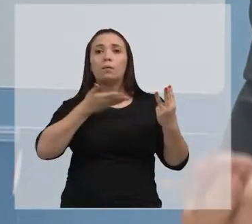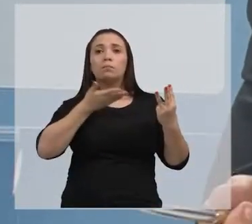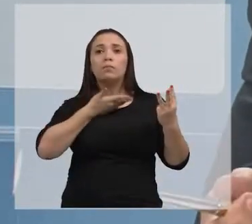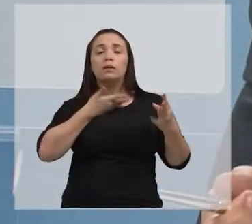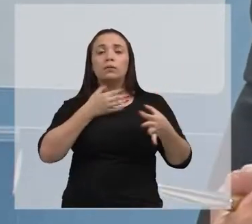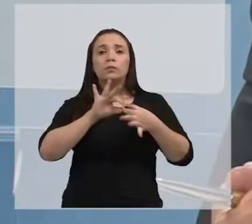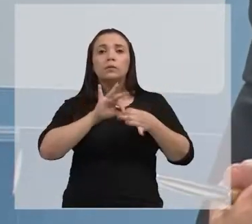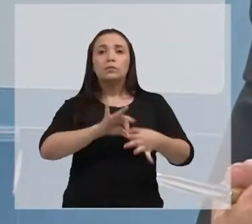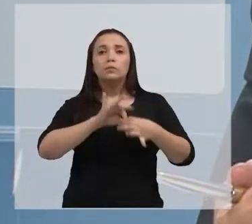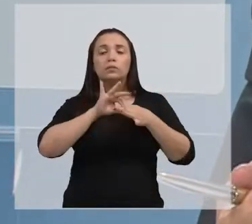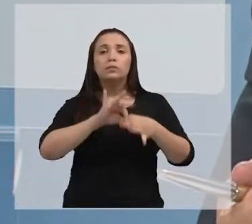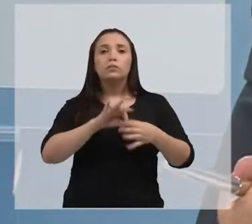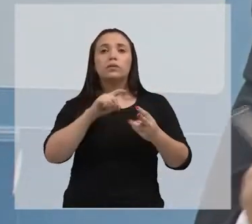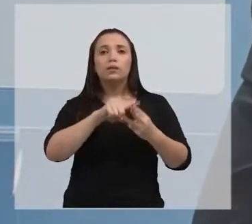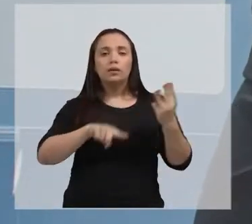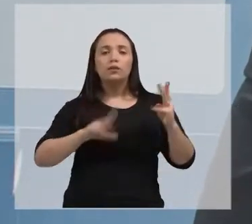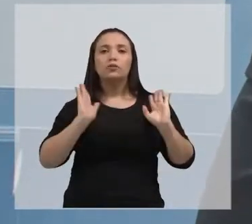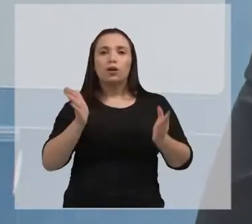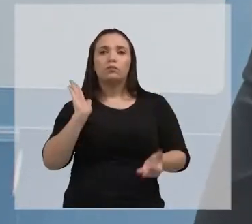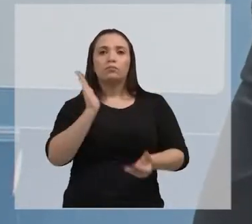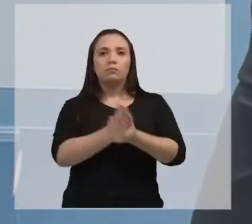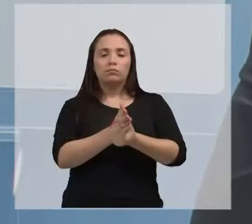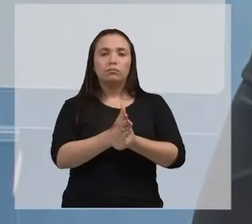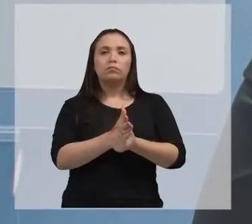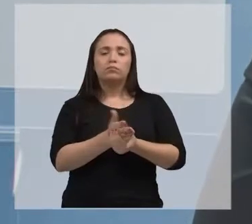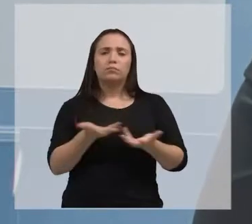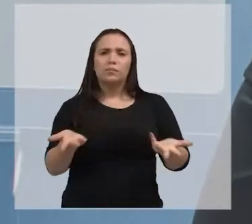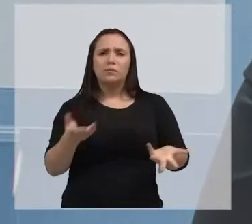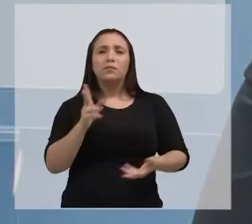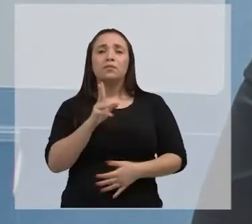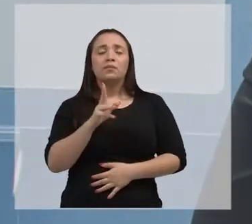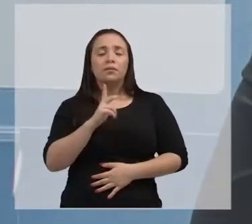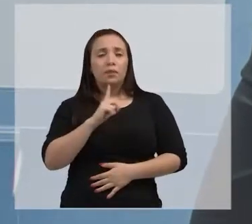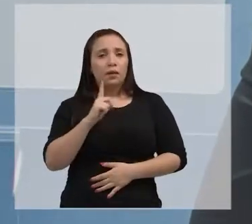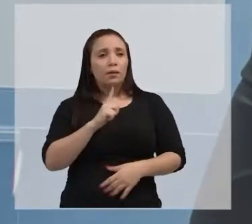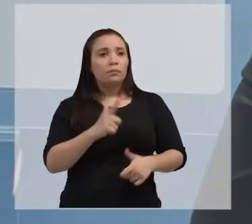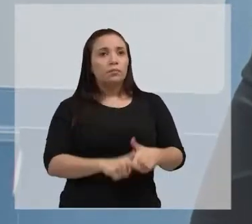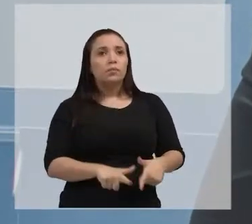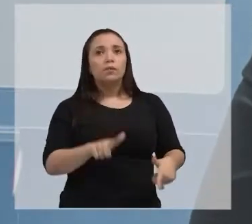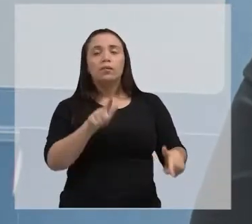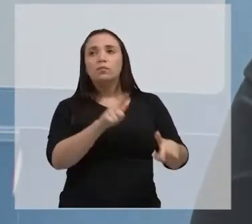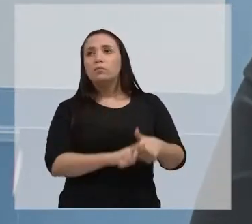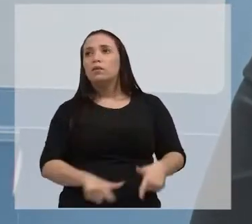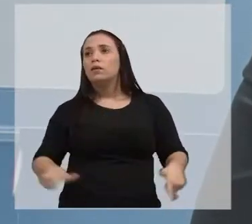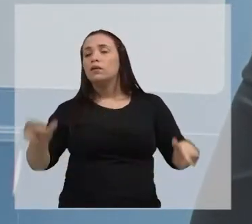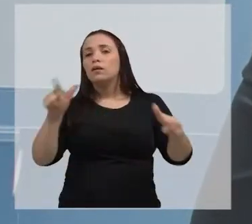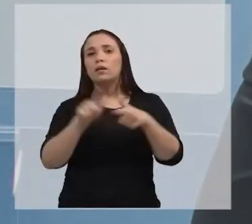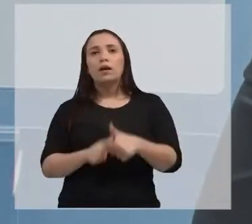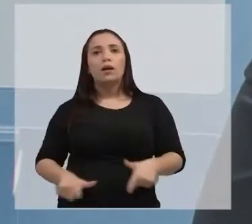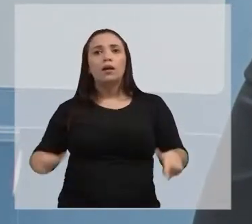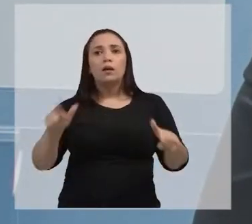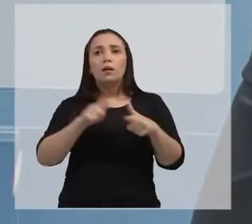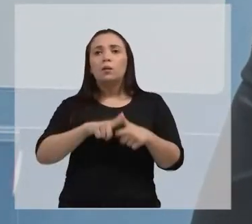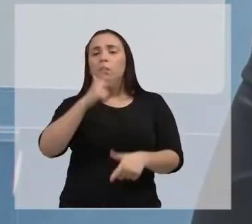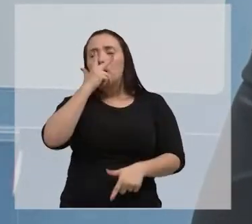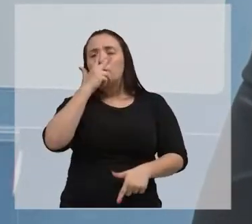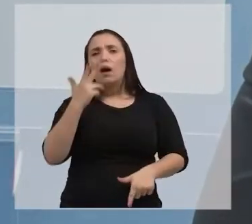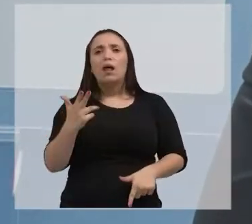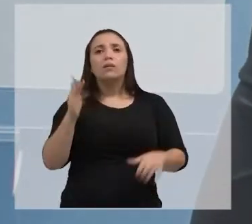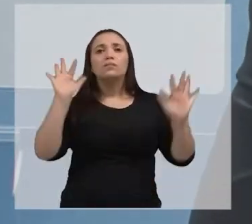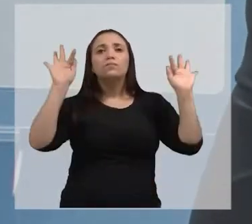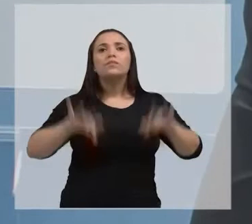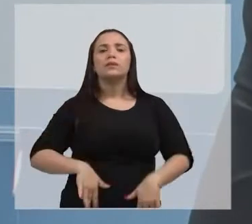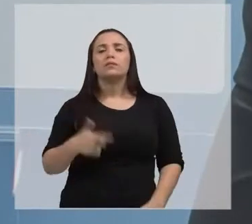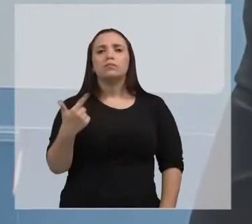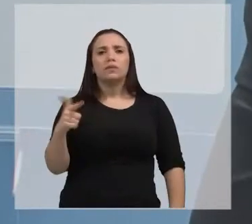pedir a prisão novamente dos 3 maiores amigos dele, do presidente da República. Essa é uma crise... Sem fim. Sem fim. E o pior é que as pessoas devem ter mandatos, muitos